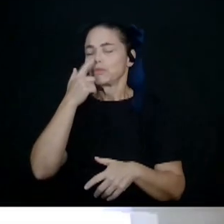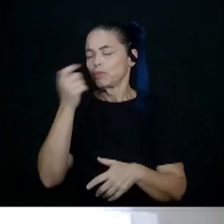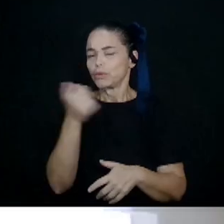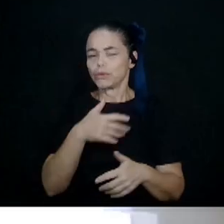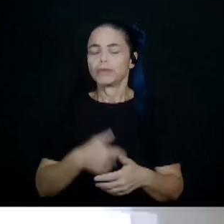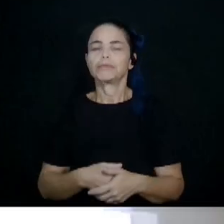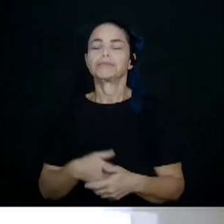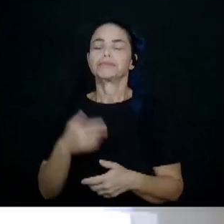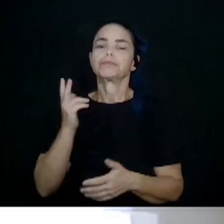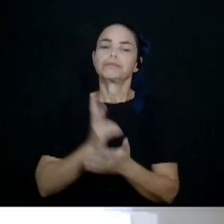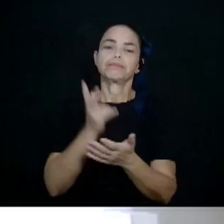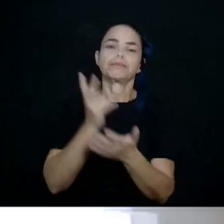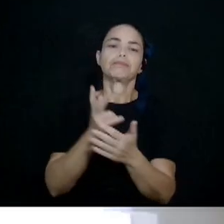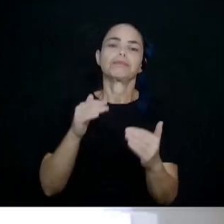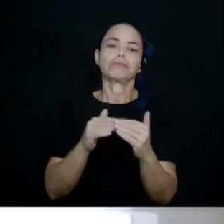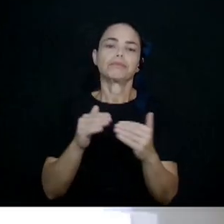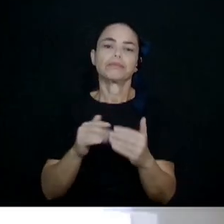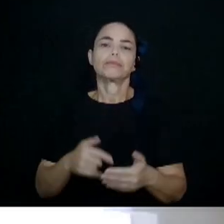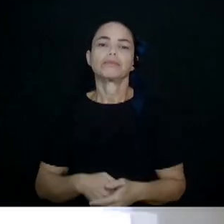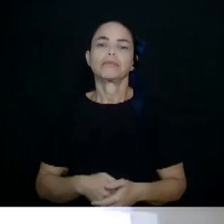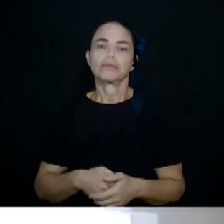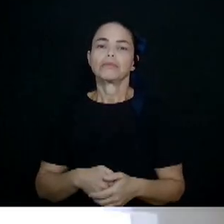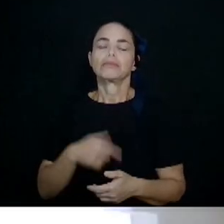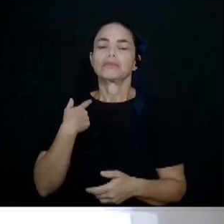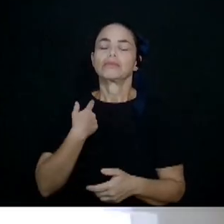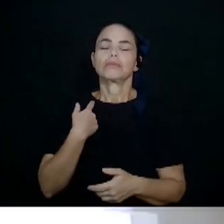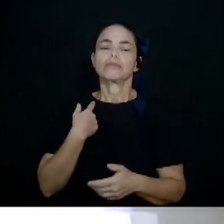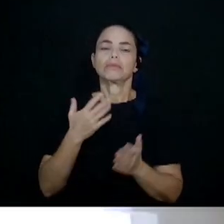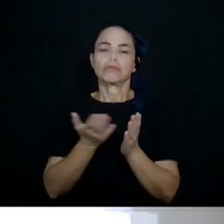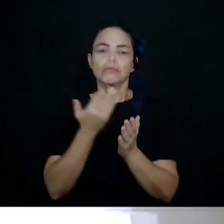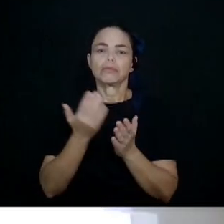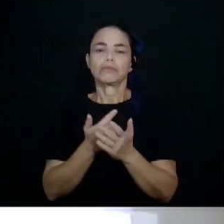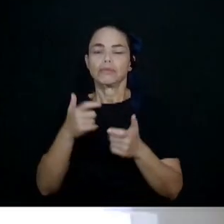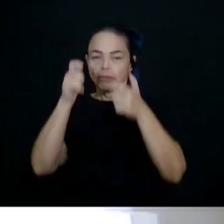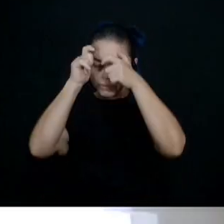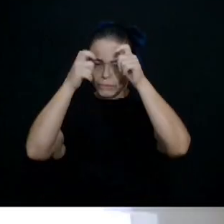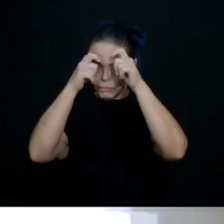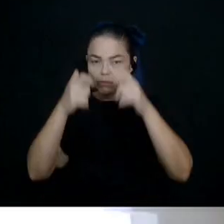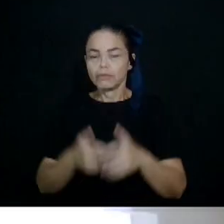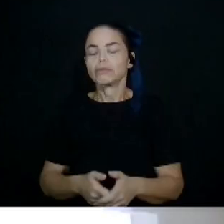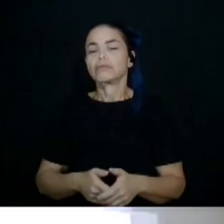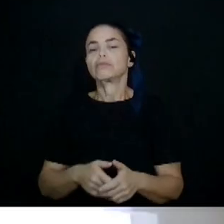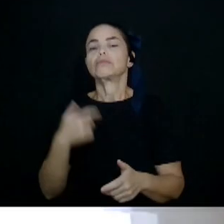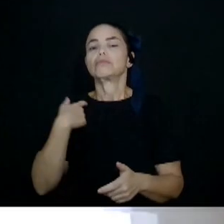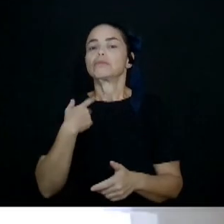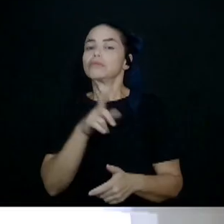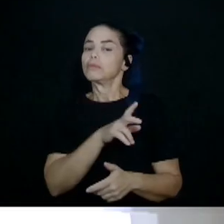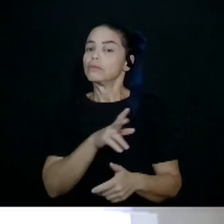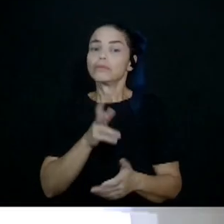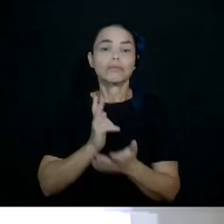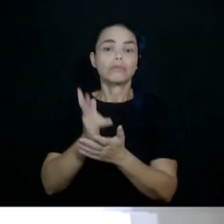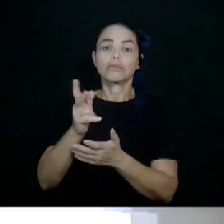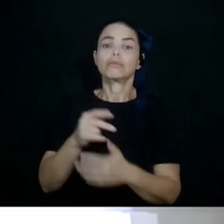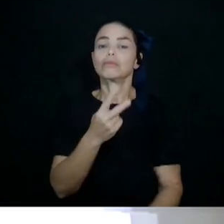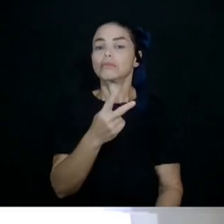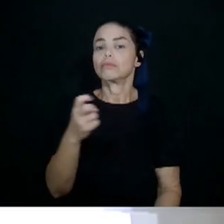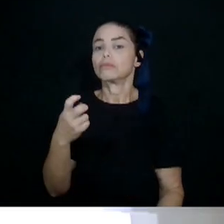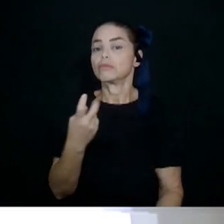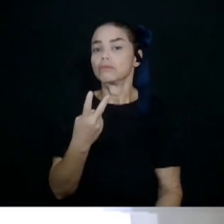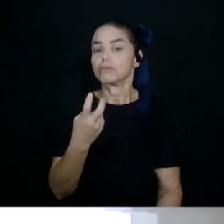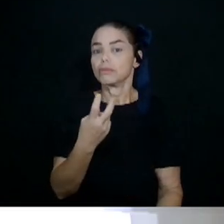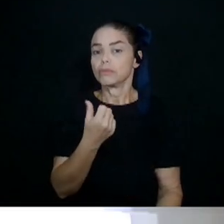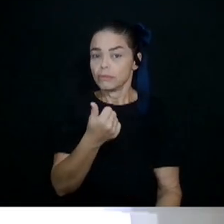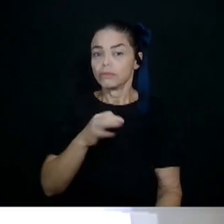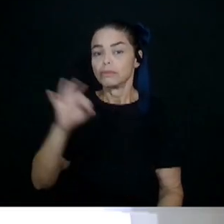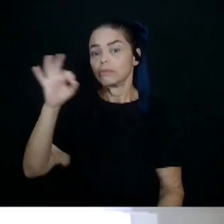de acordo com o DSM-5, que é o manual dos transtornos psiquiátricos, a gente fala de uma prevalência de 2 a 6% na população mundial.